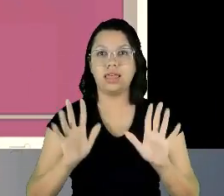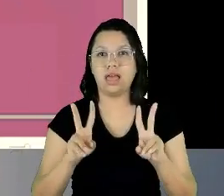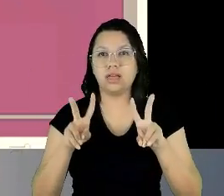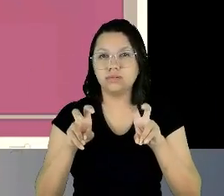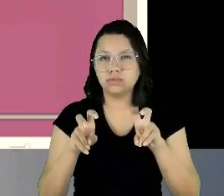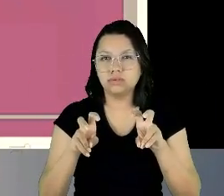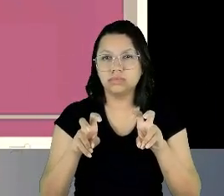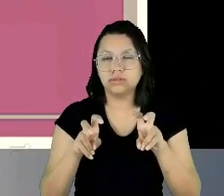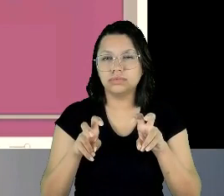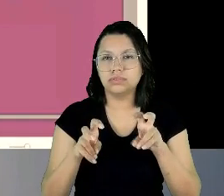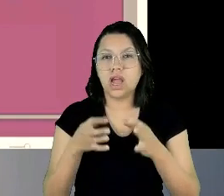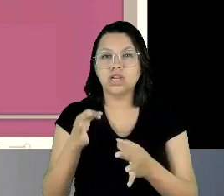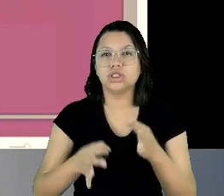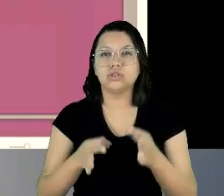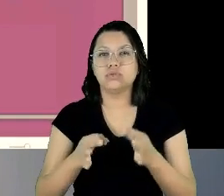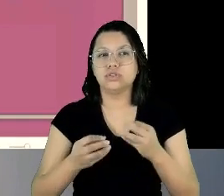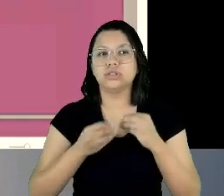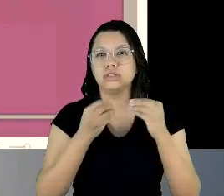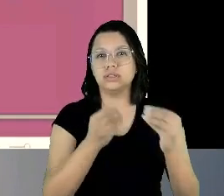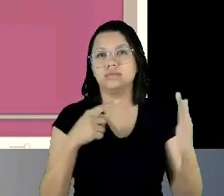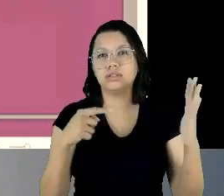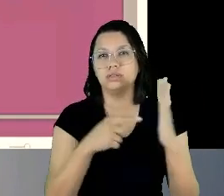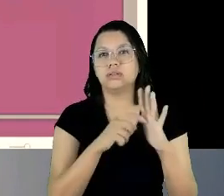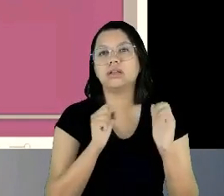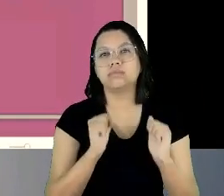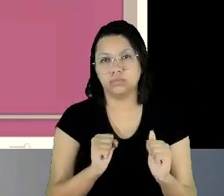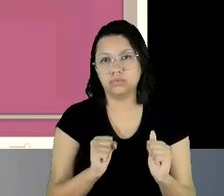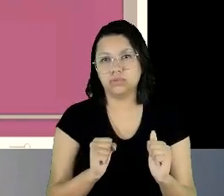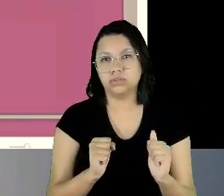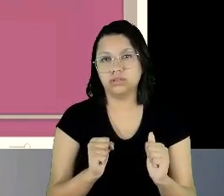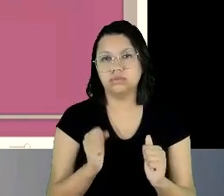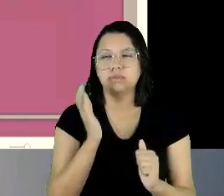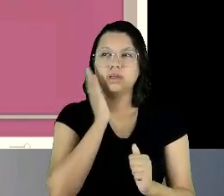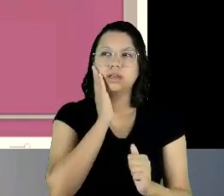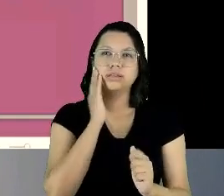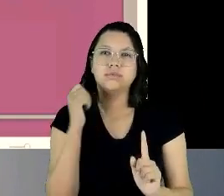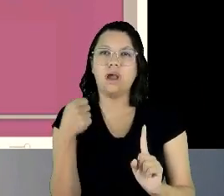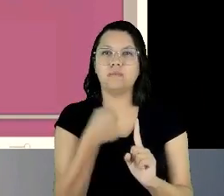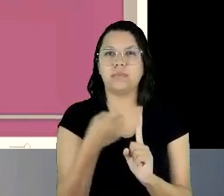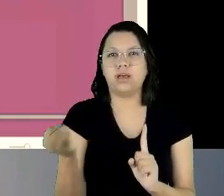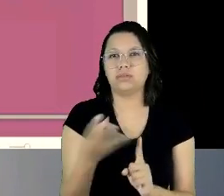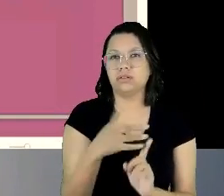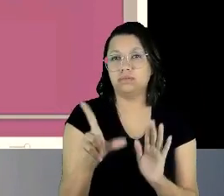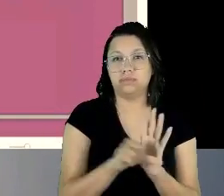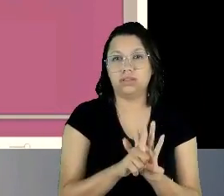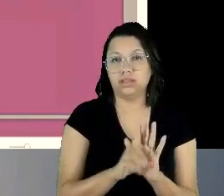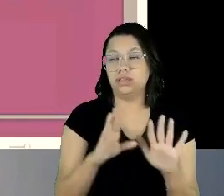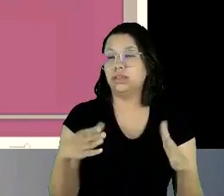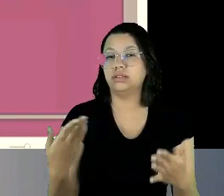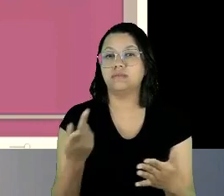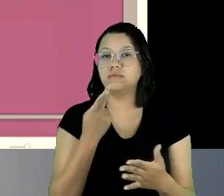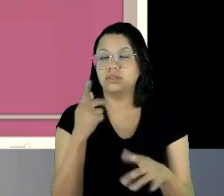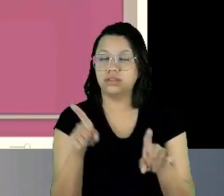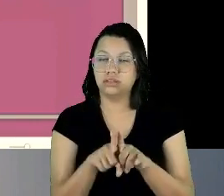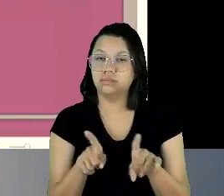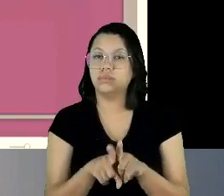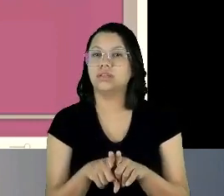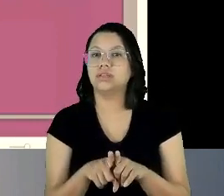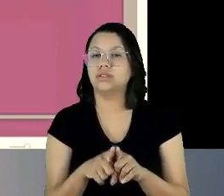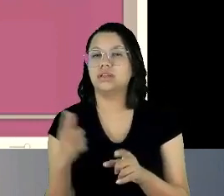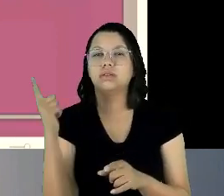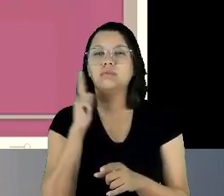que a Justiça deu à denúncia, será possível medir os impactos da nova lei. Então, se trata também